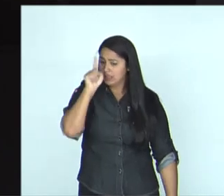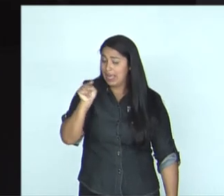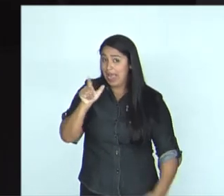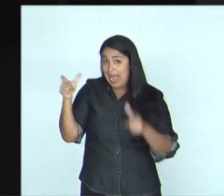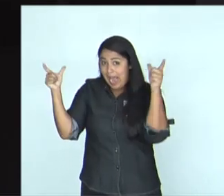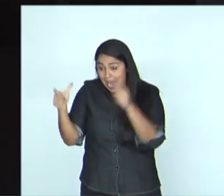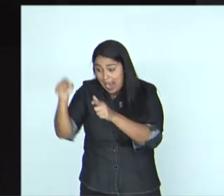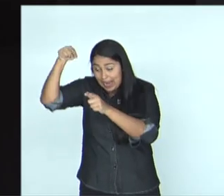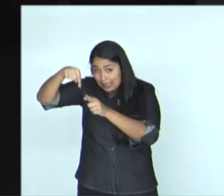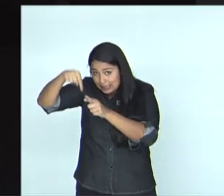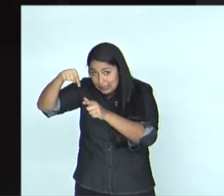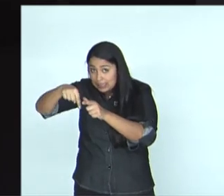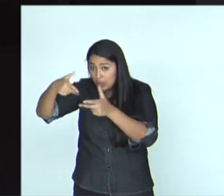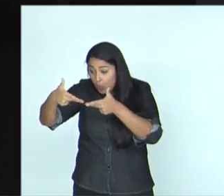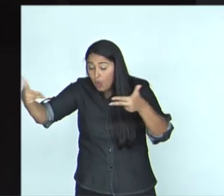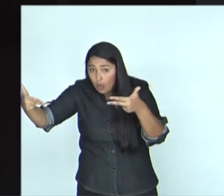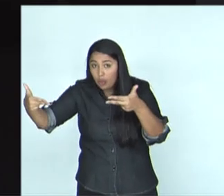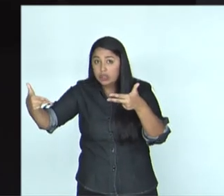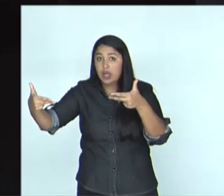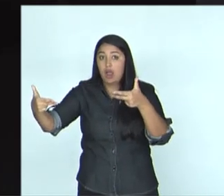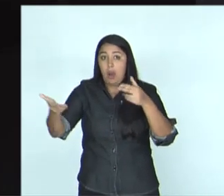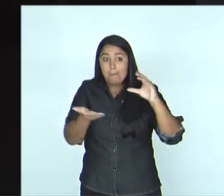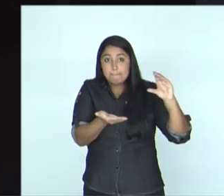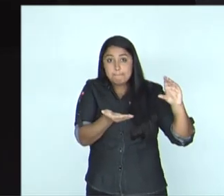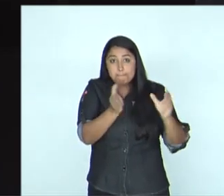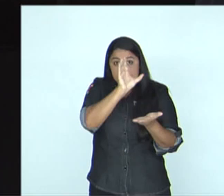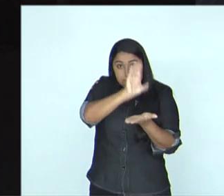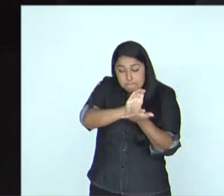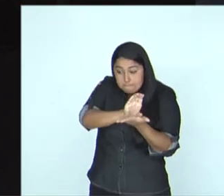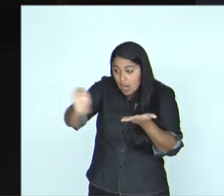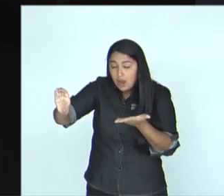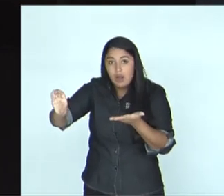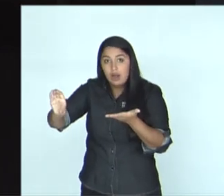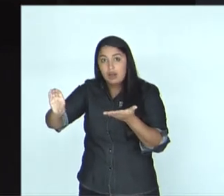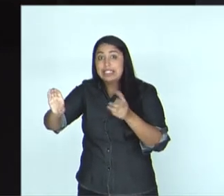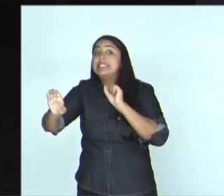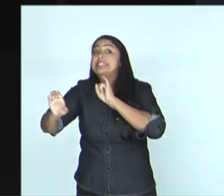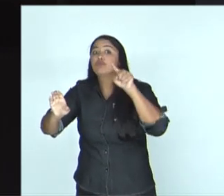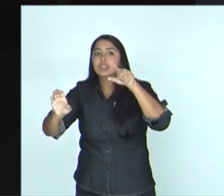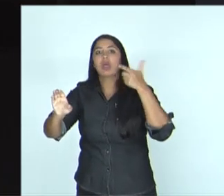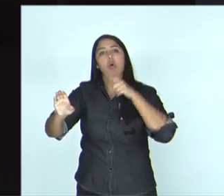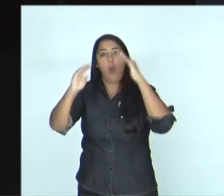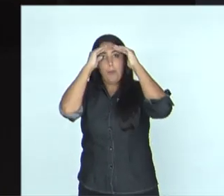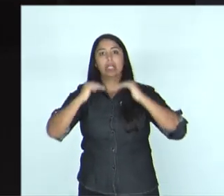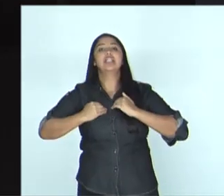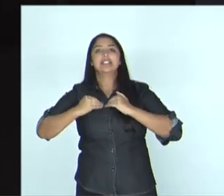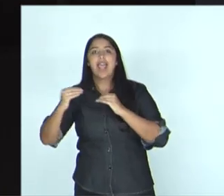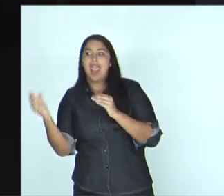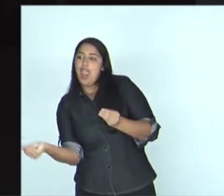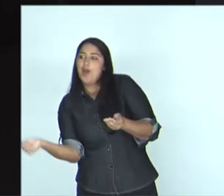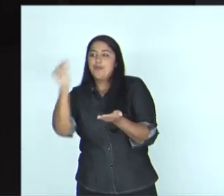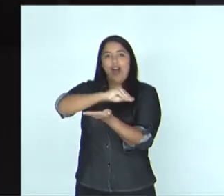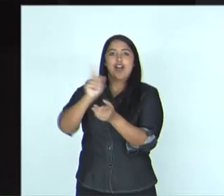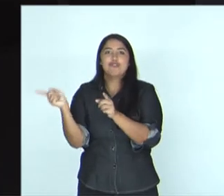você investir, você vai receber 1 milhão de vezes mais. Quanto você investiria?